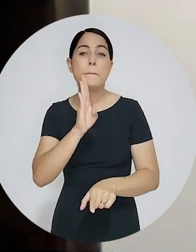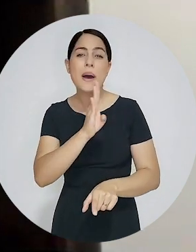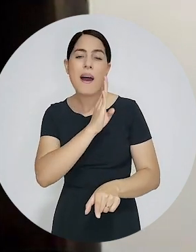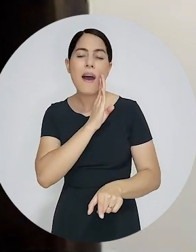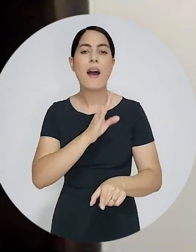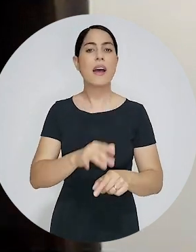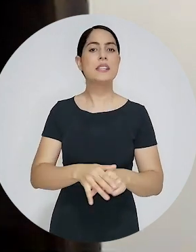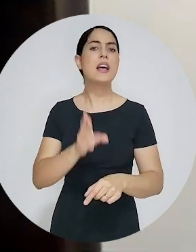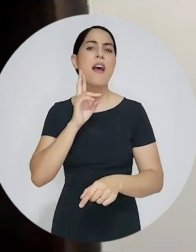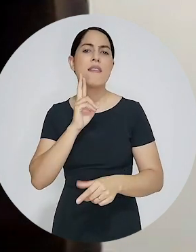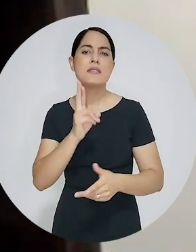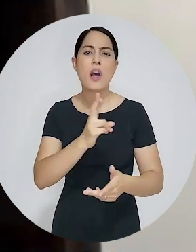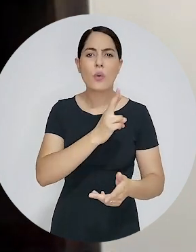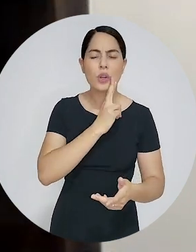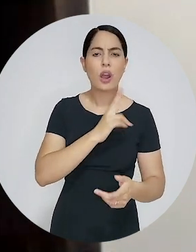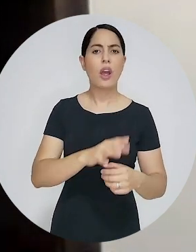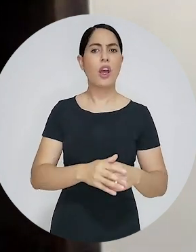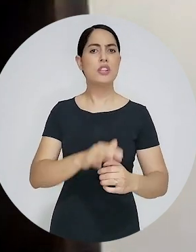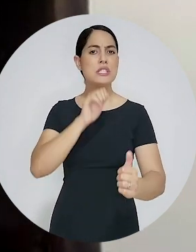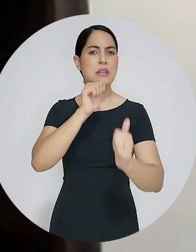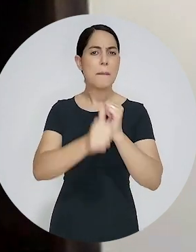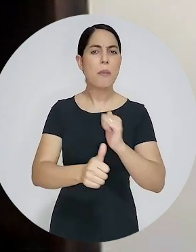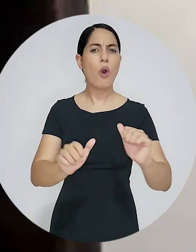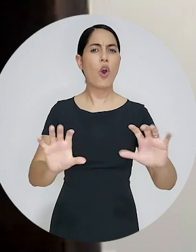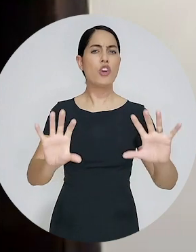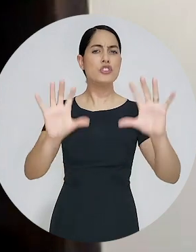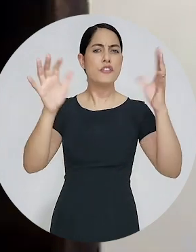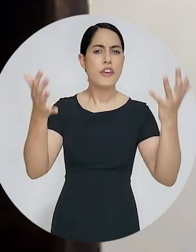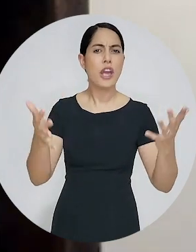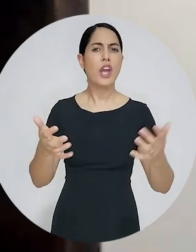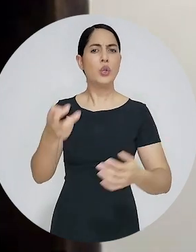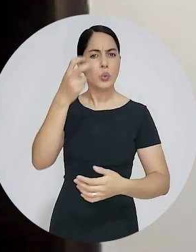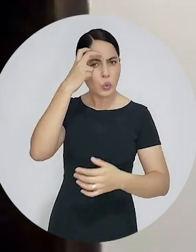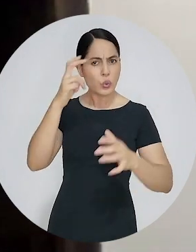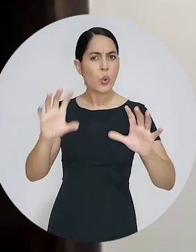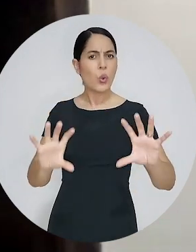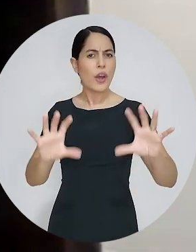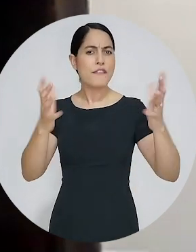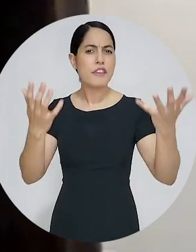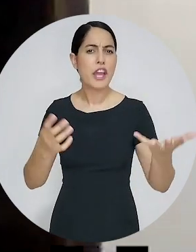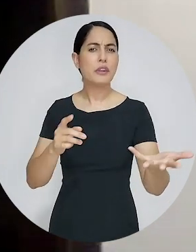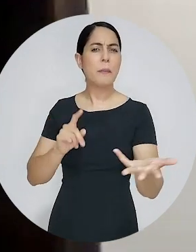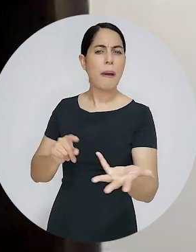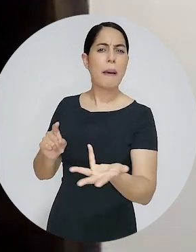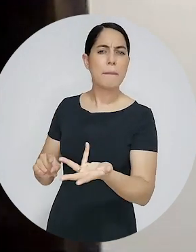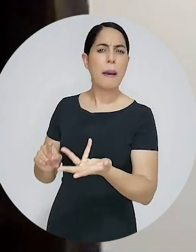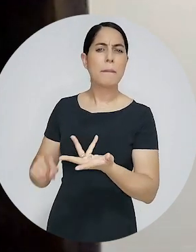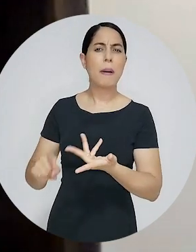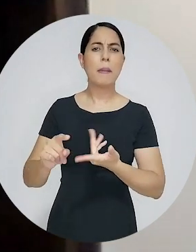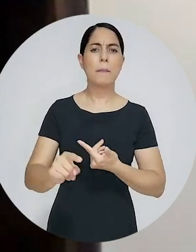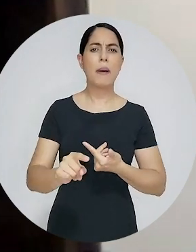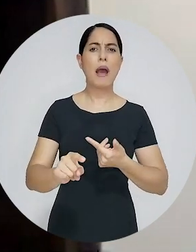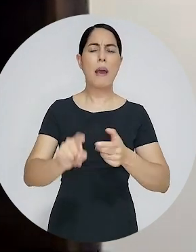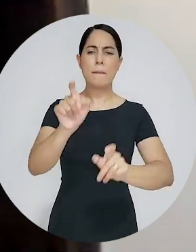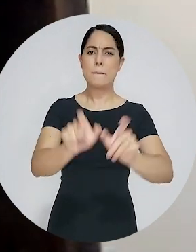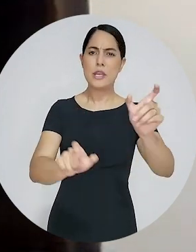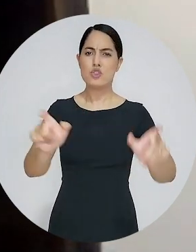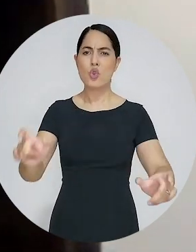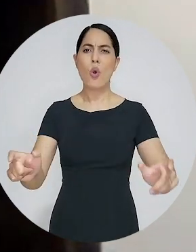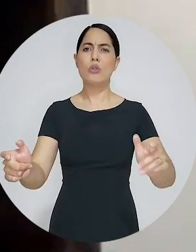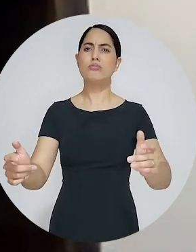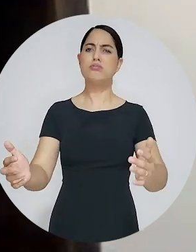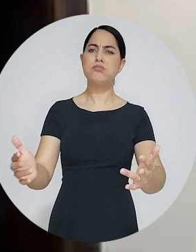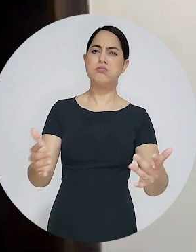bares, restaurantes, eventos esportivos, eventos culturais passam a receber novamente